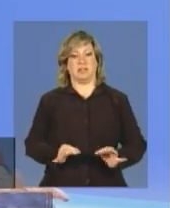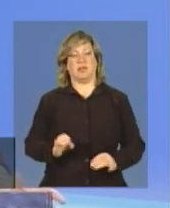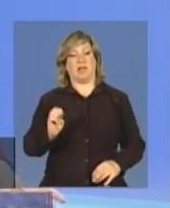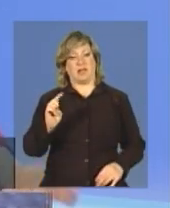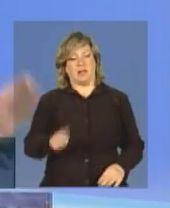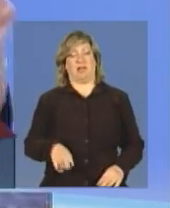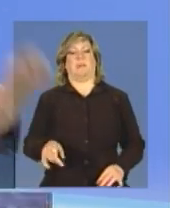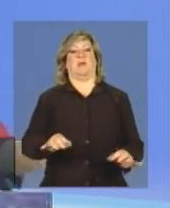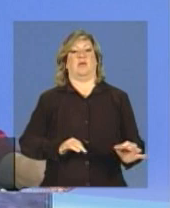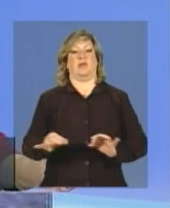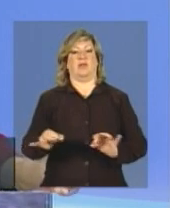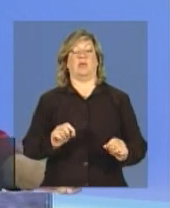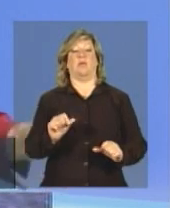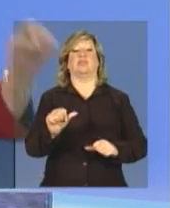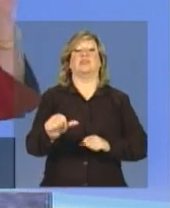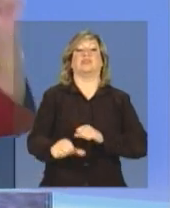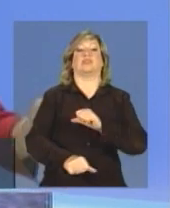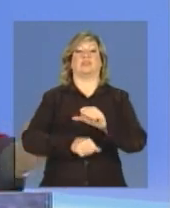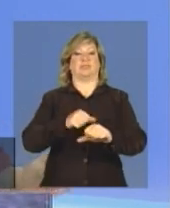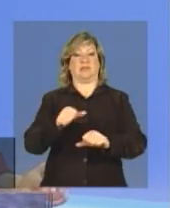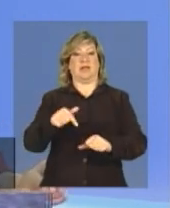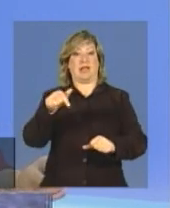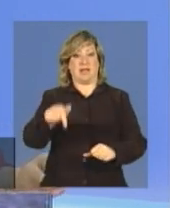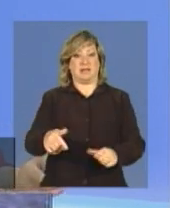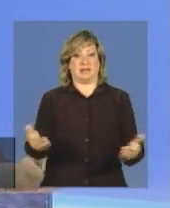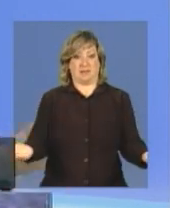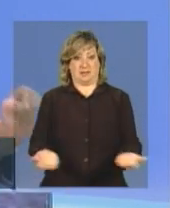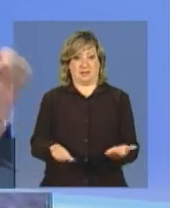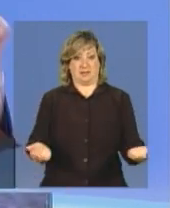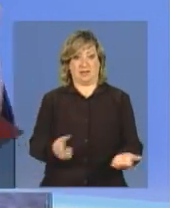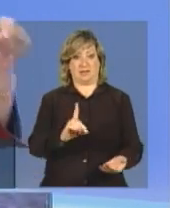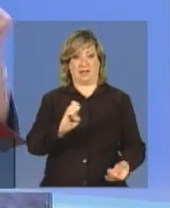o projeto de transformar